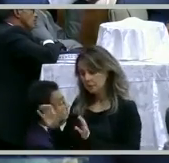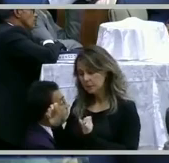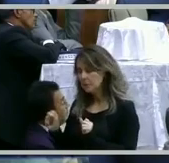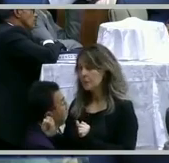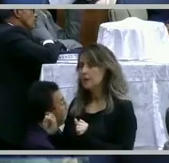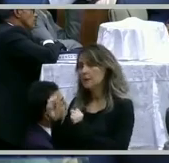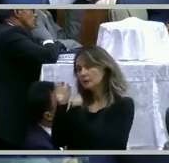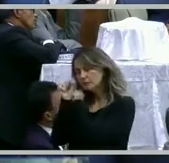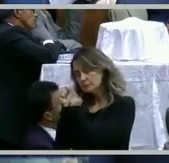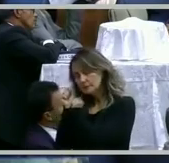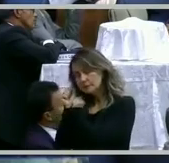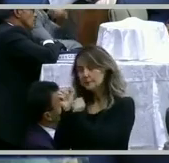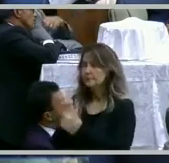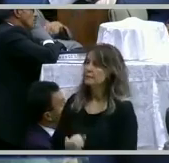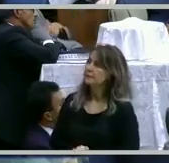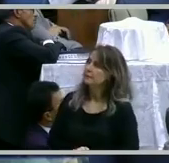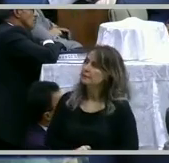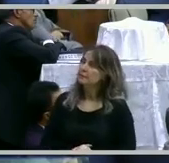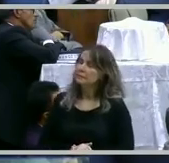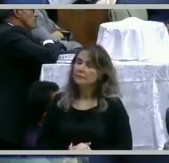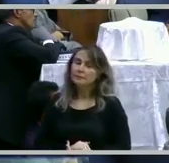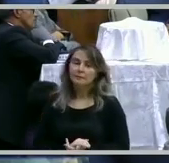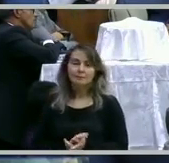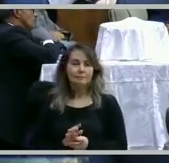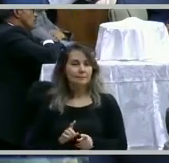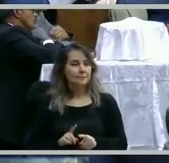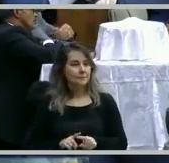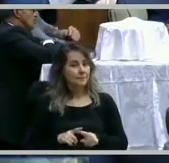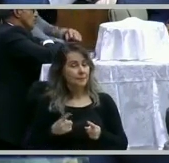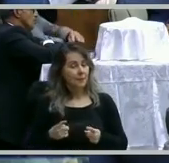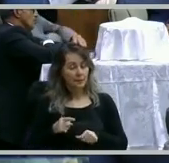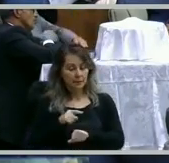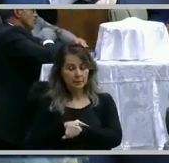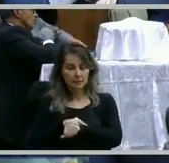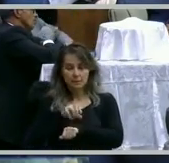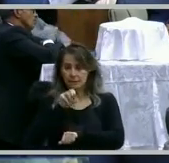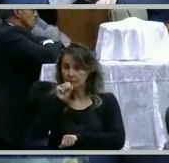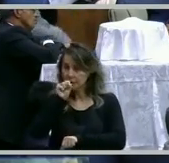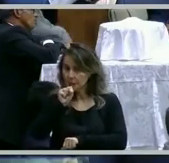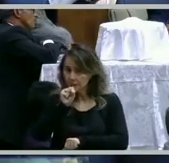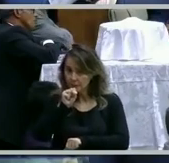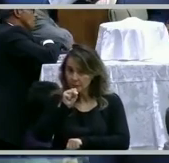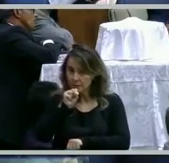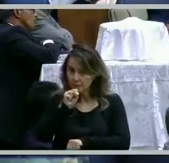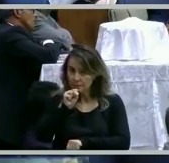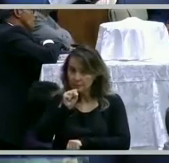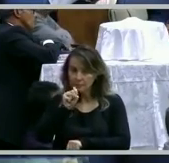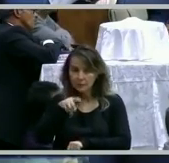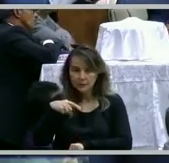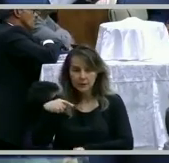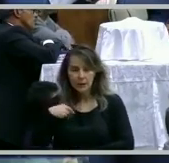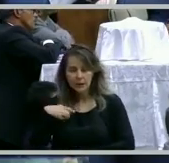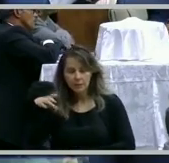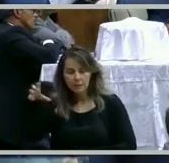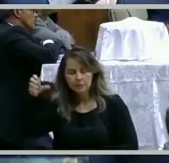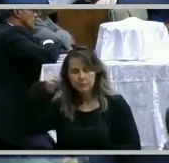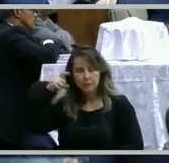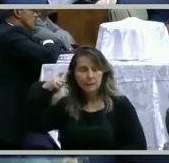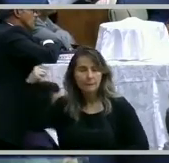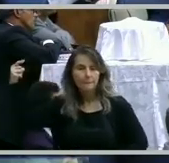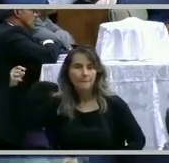fique à vontade. Mas quando foi por volta das 8 horas da manhã, eu escutei um barulho.